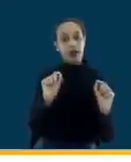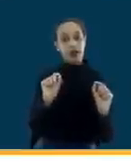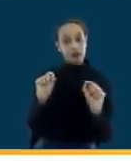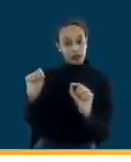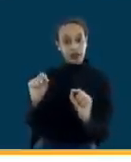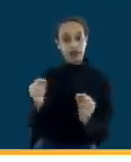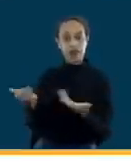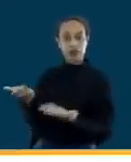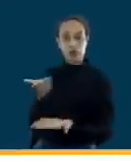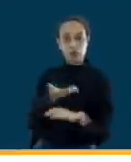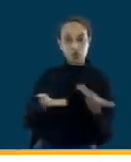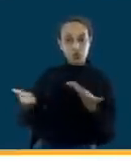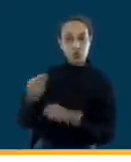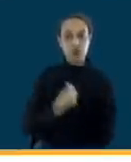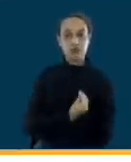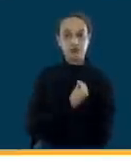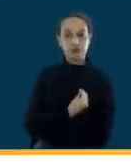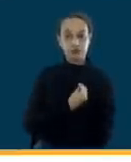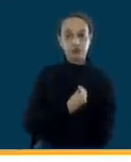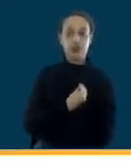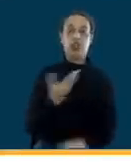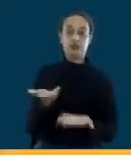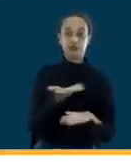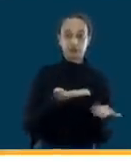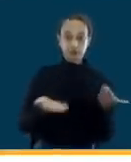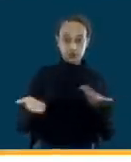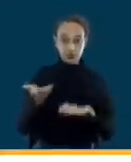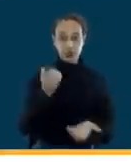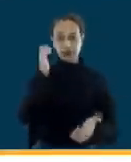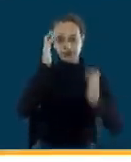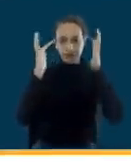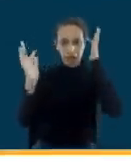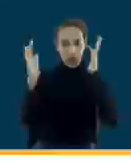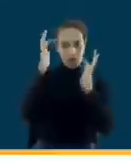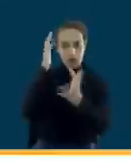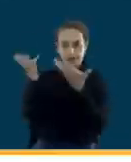esse nosso partilhamento de sonhos,